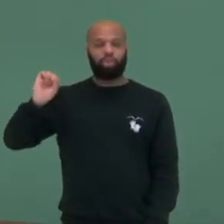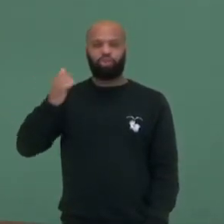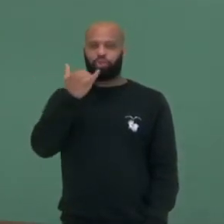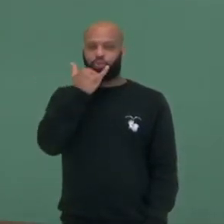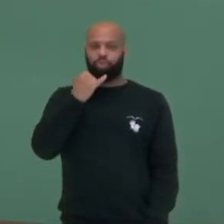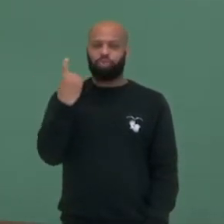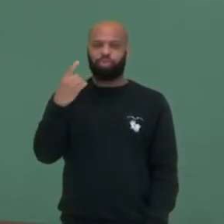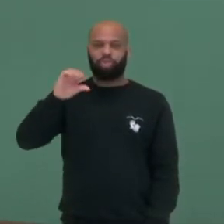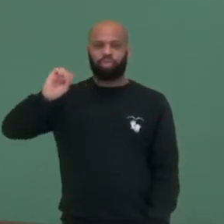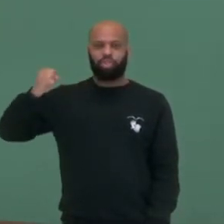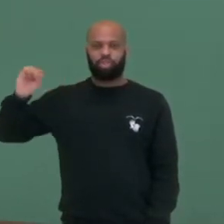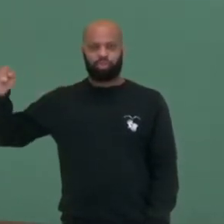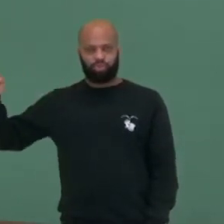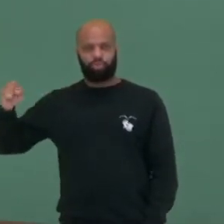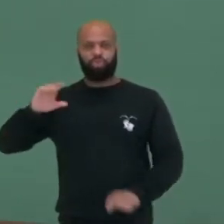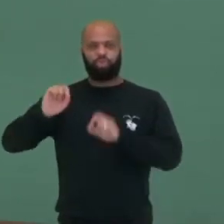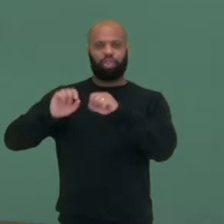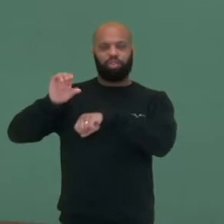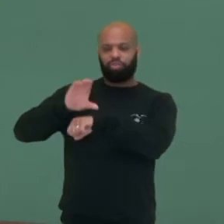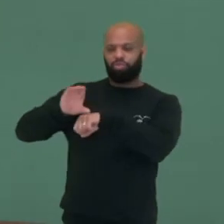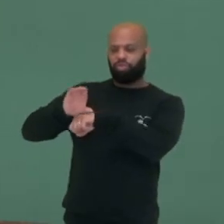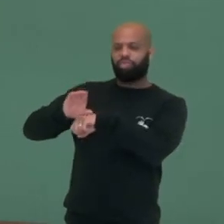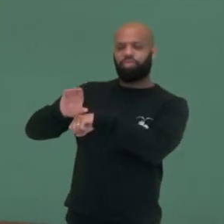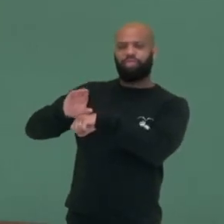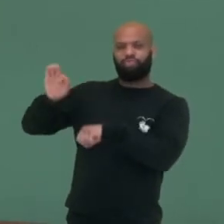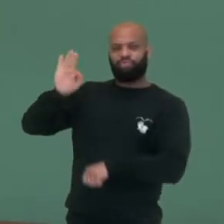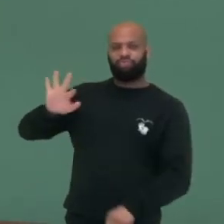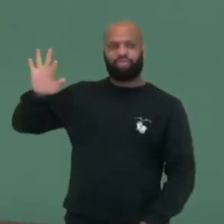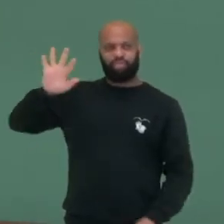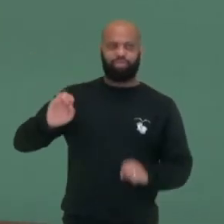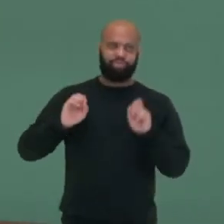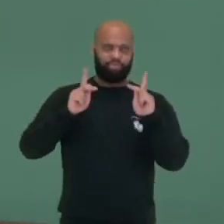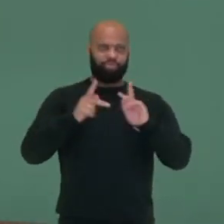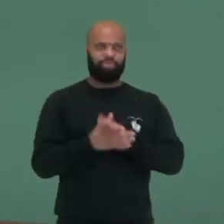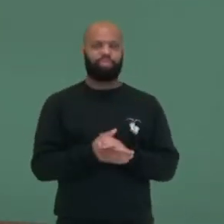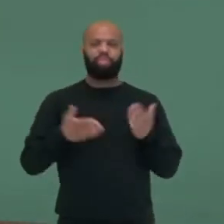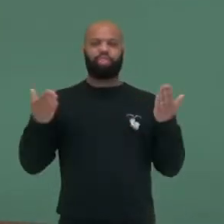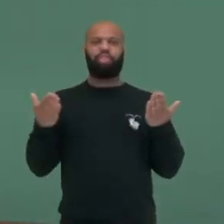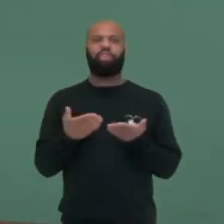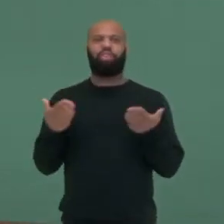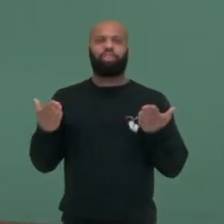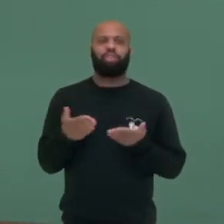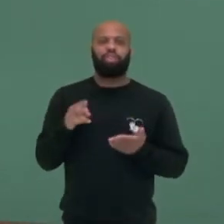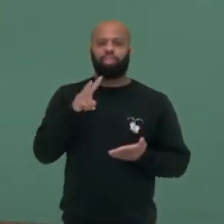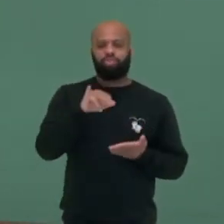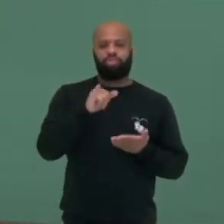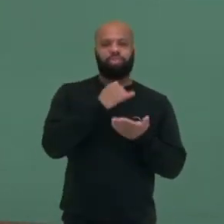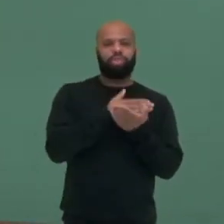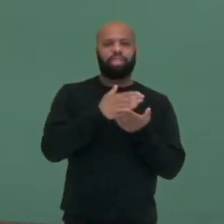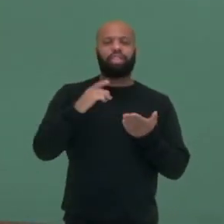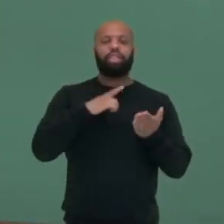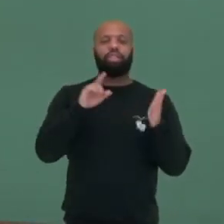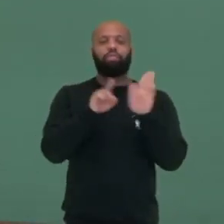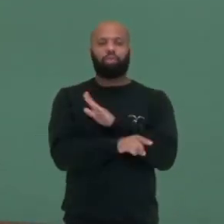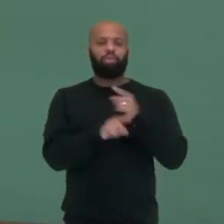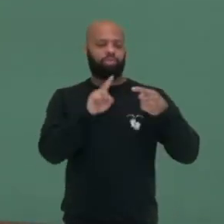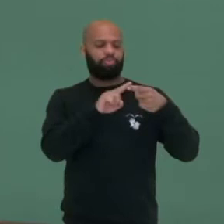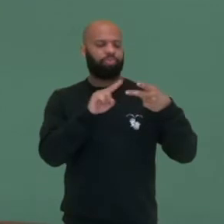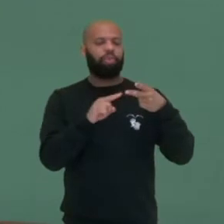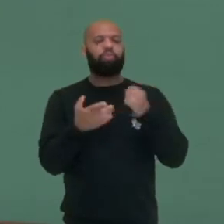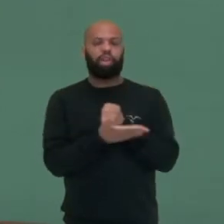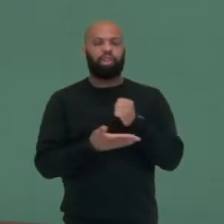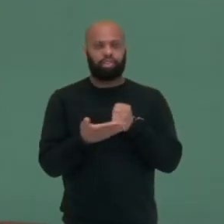1988, a nossa atual Constituição. Venha com a gente. E para a gente começar, duas perguntas básicas